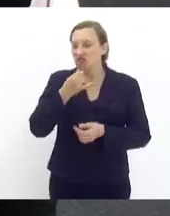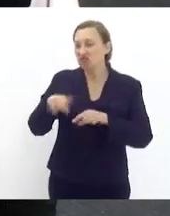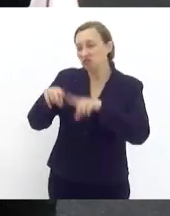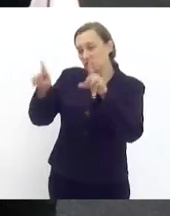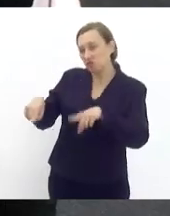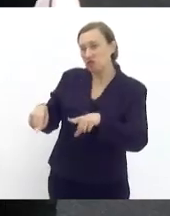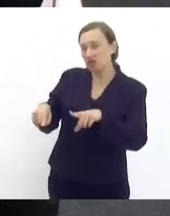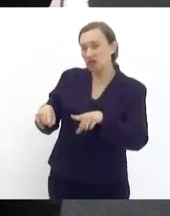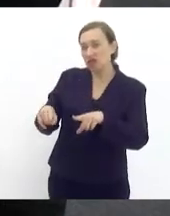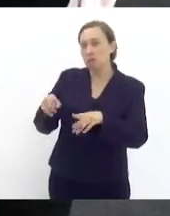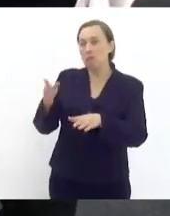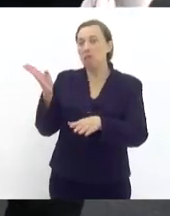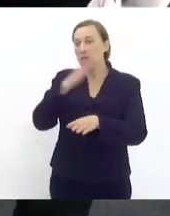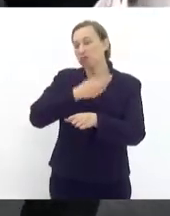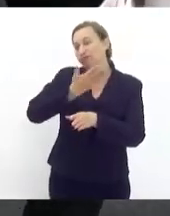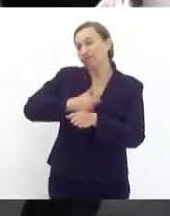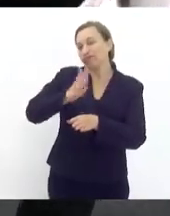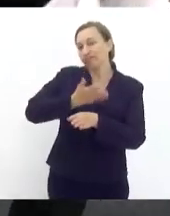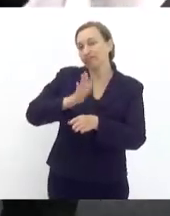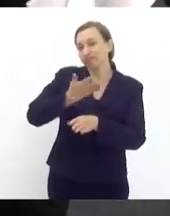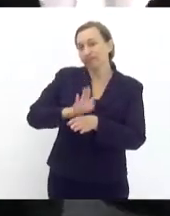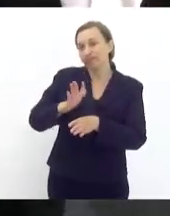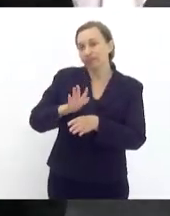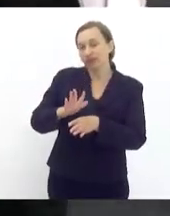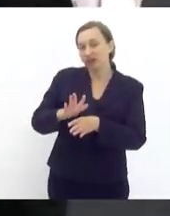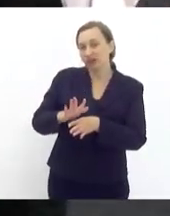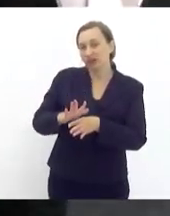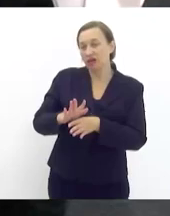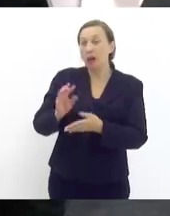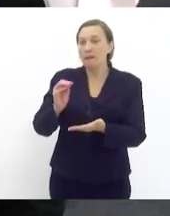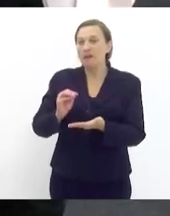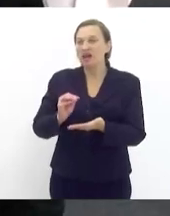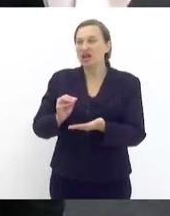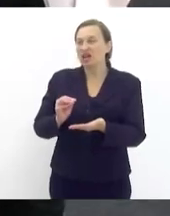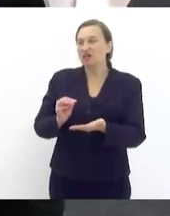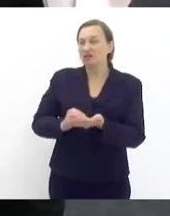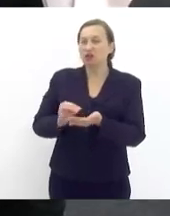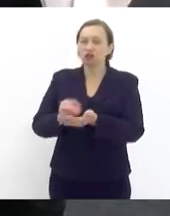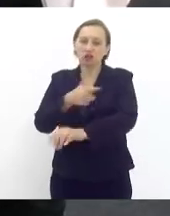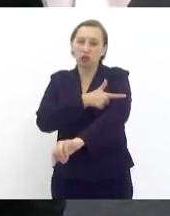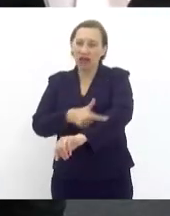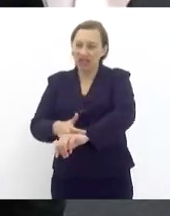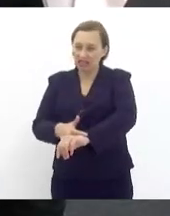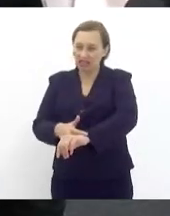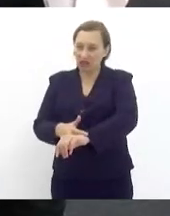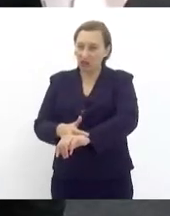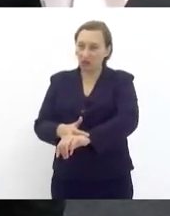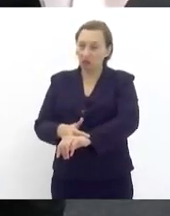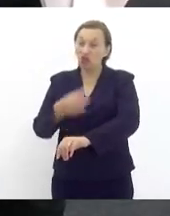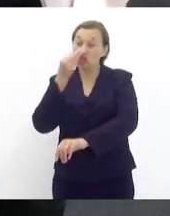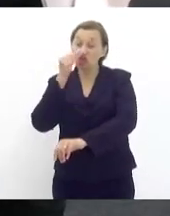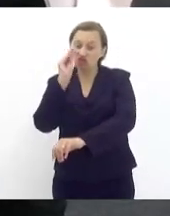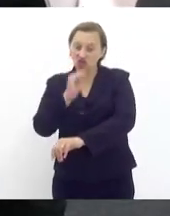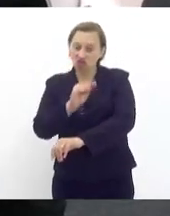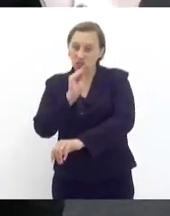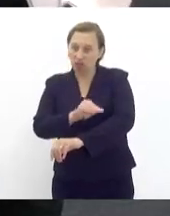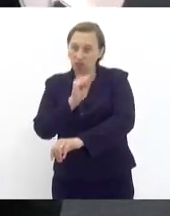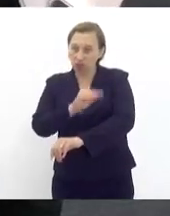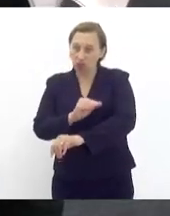mal treinado que é desdenhou da minha posição de